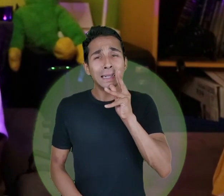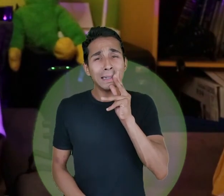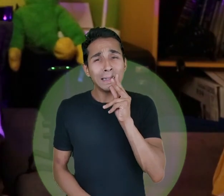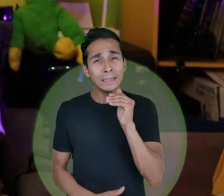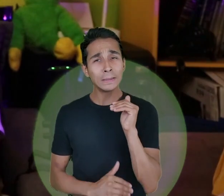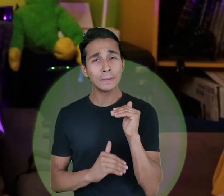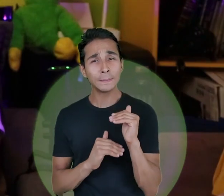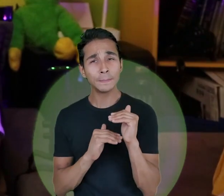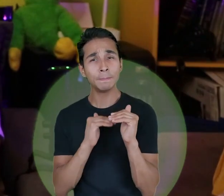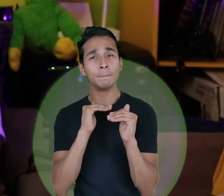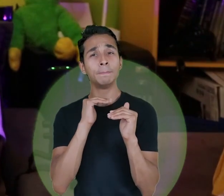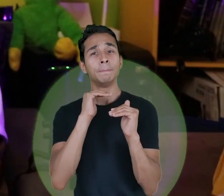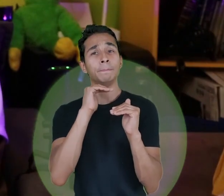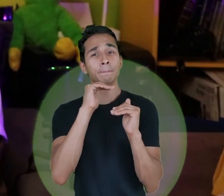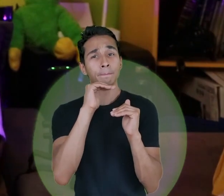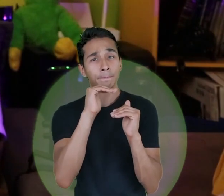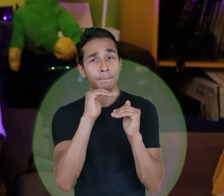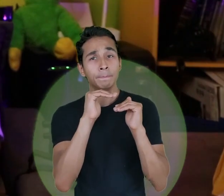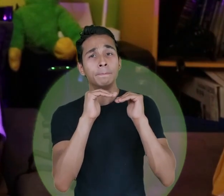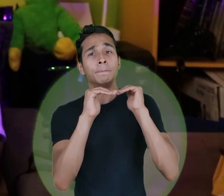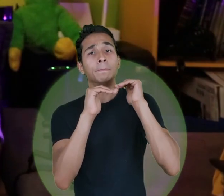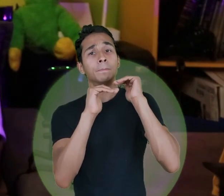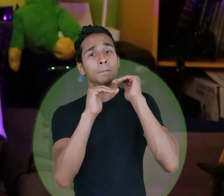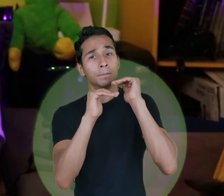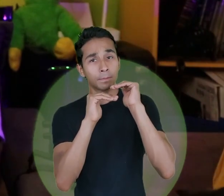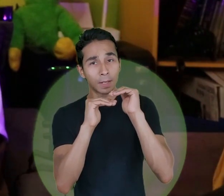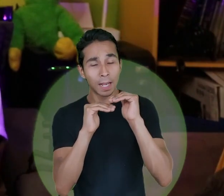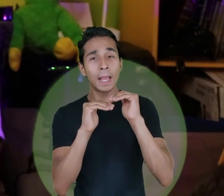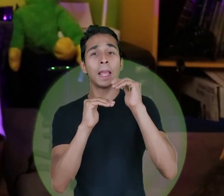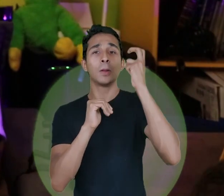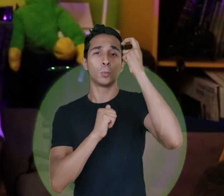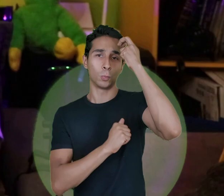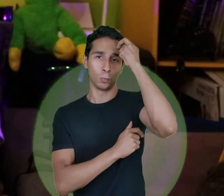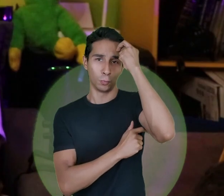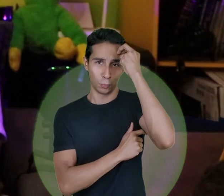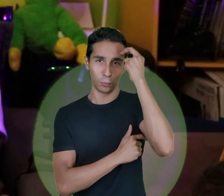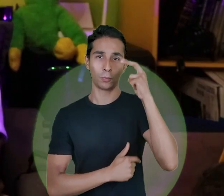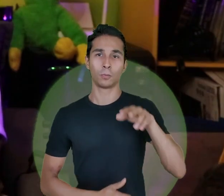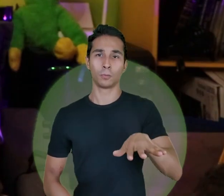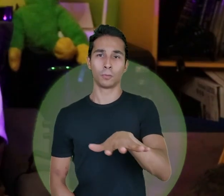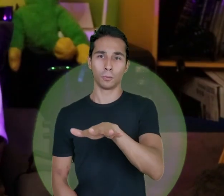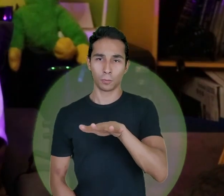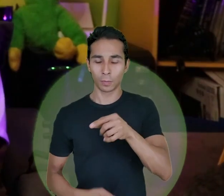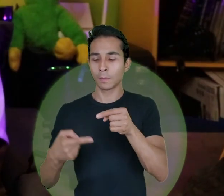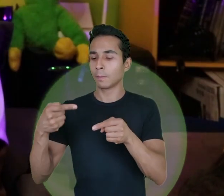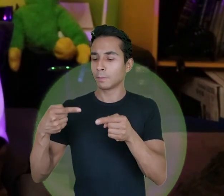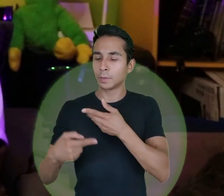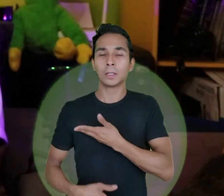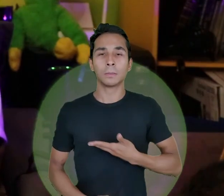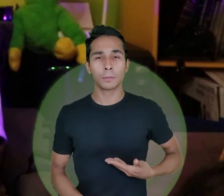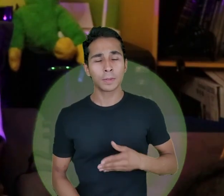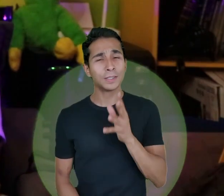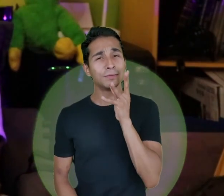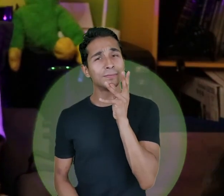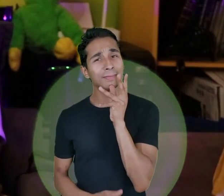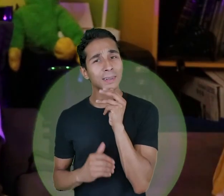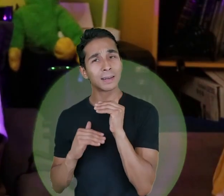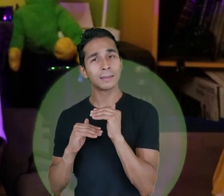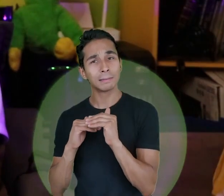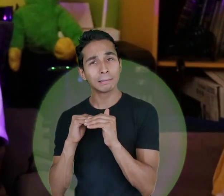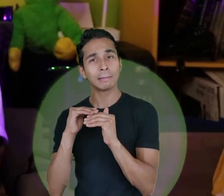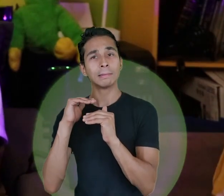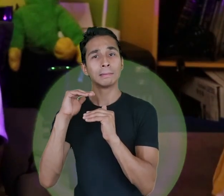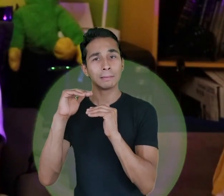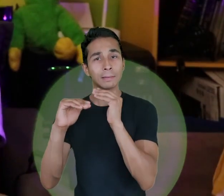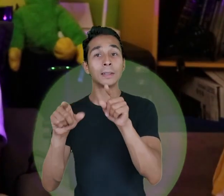quase engatinhando aí no que se diz em questão a incentivo à cultura, a políticas públicas e